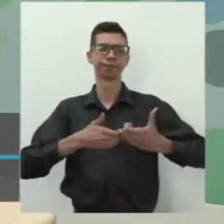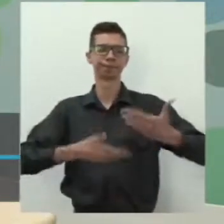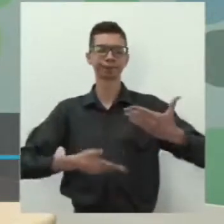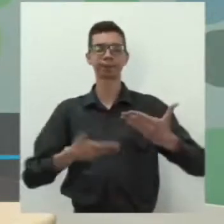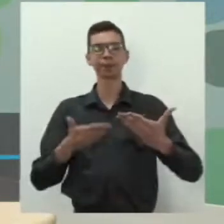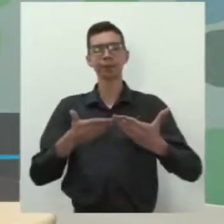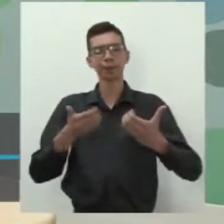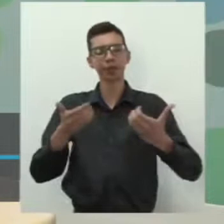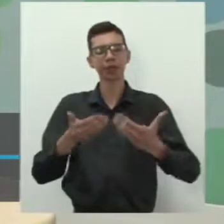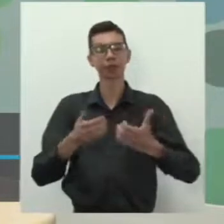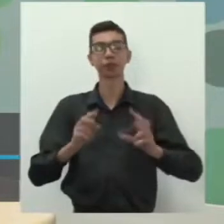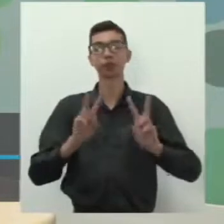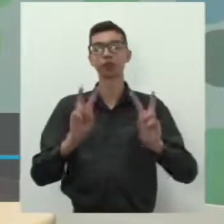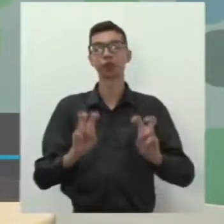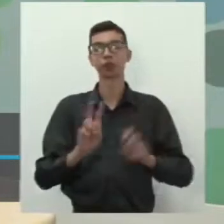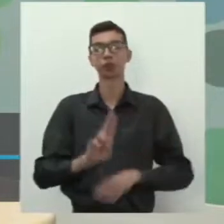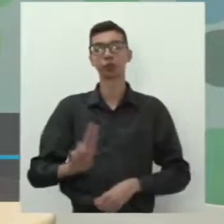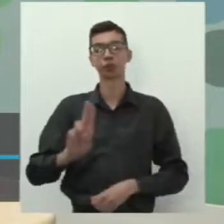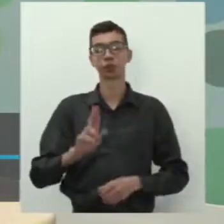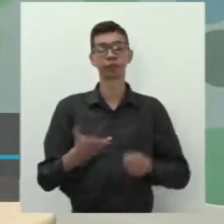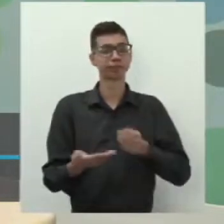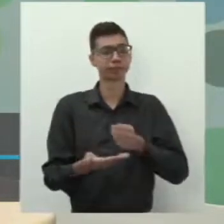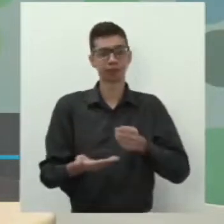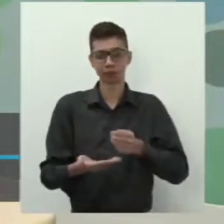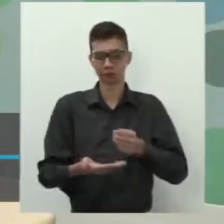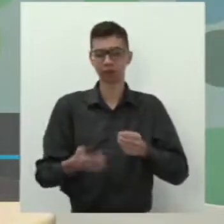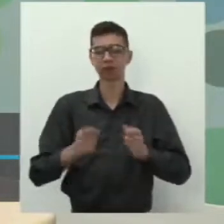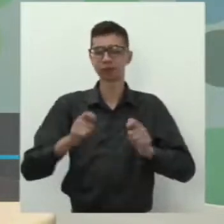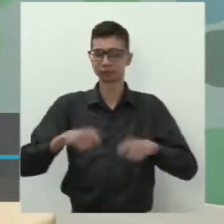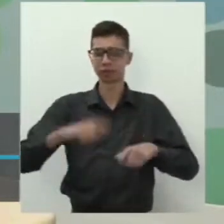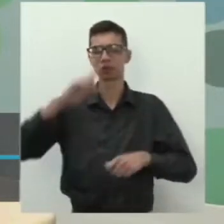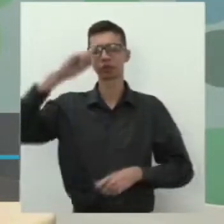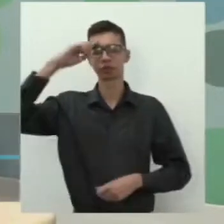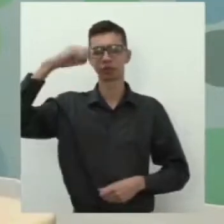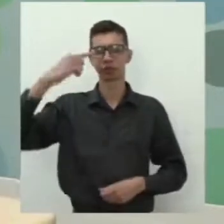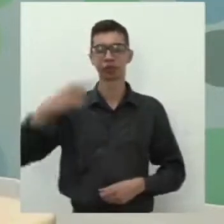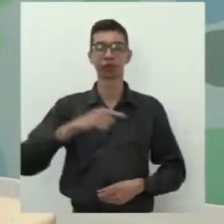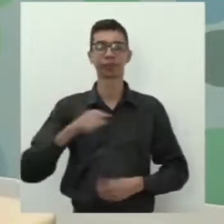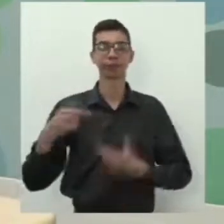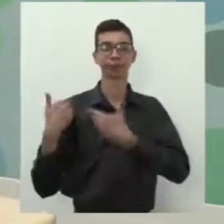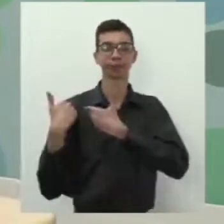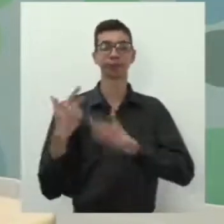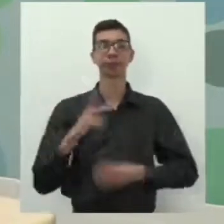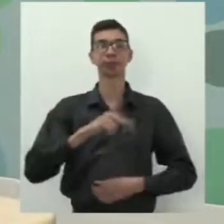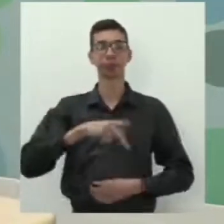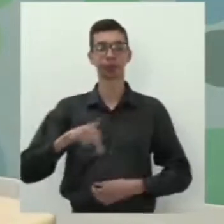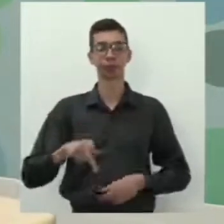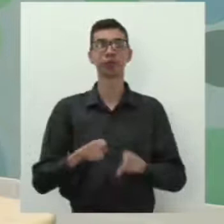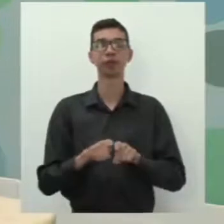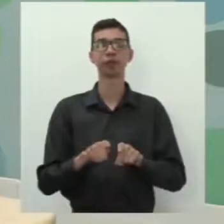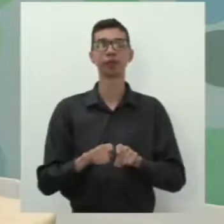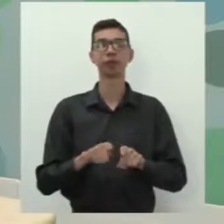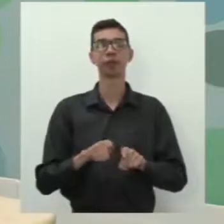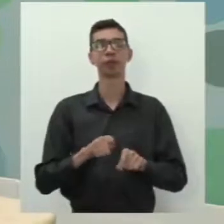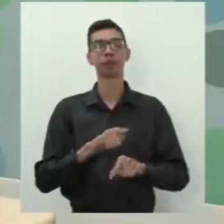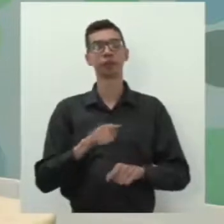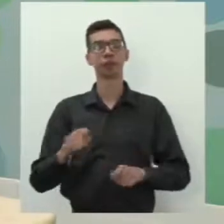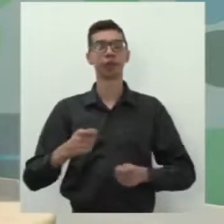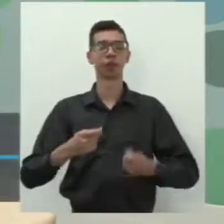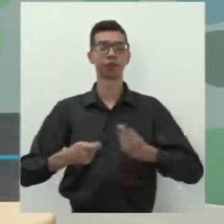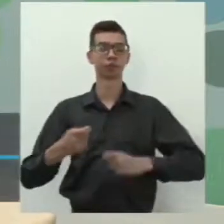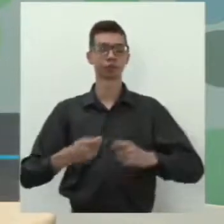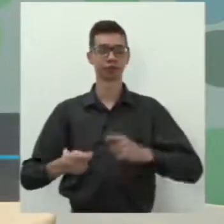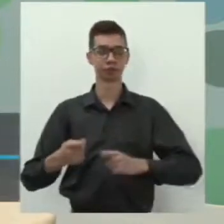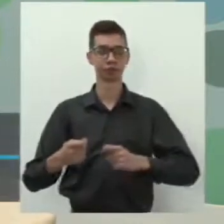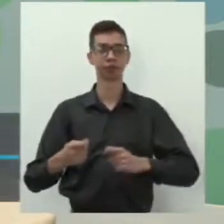ferramentas básicas nossas do nosso dia a dia, né? Não só como professor, como oficial administrativo, como agente de